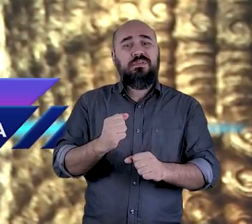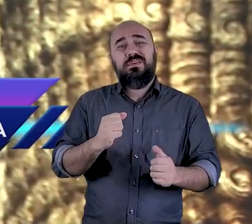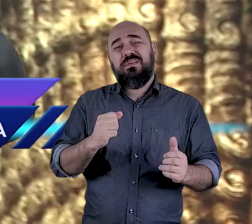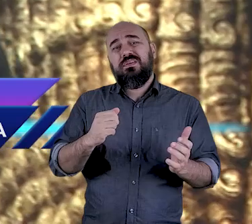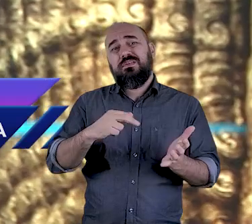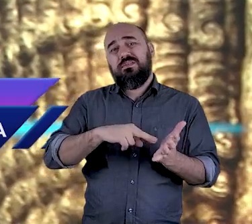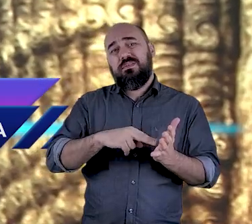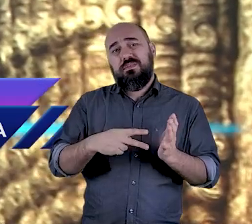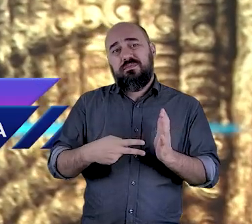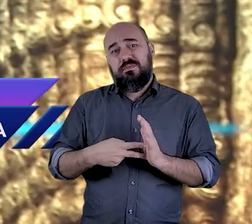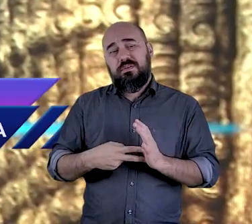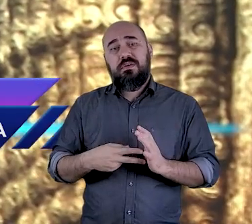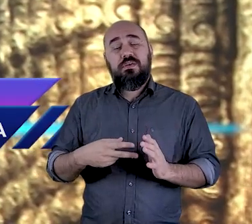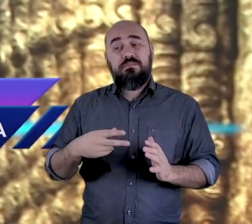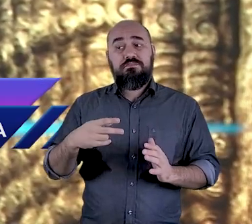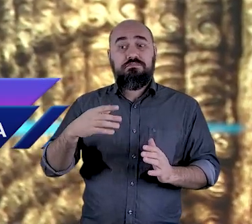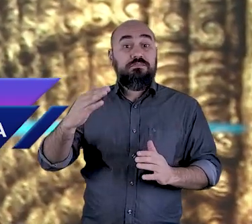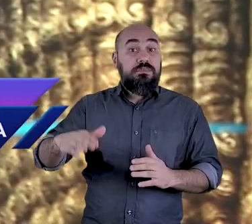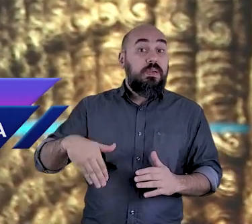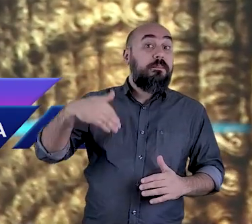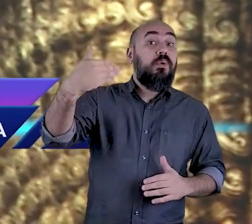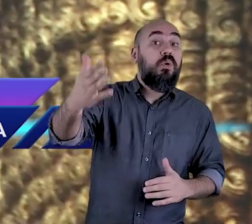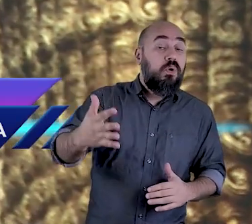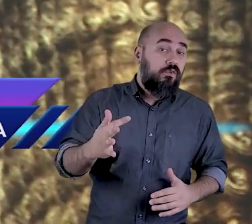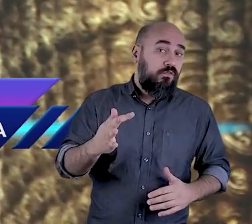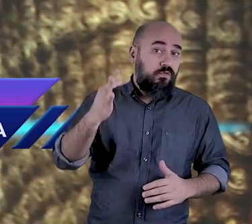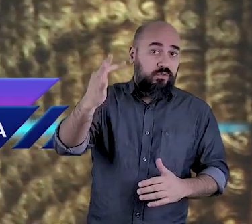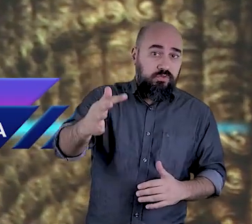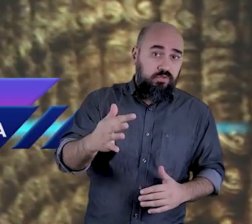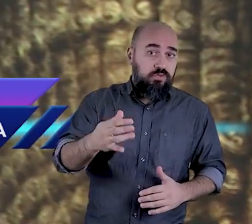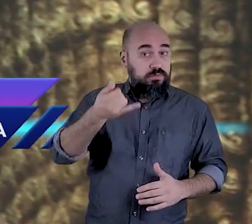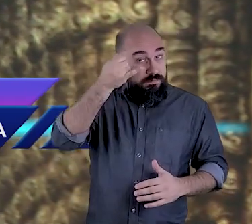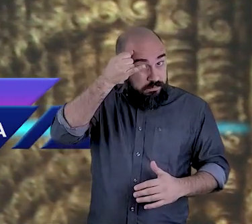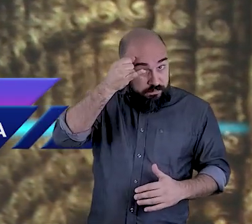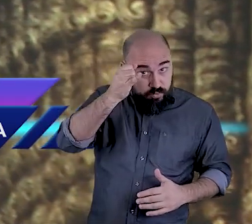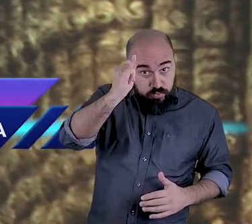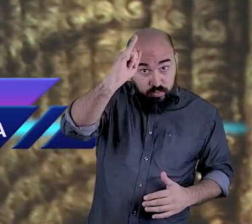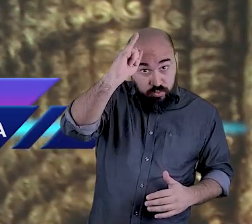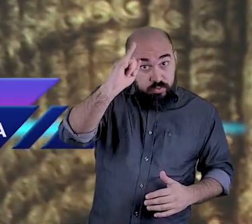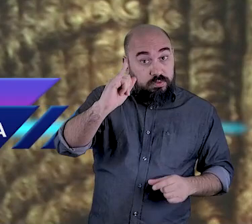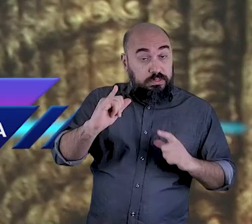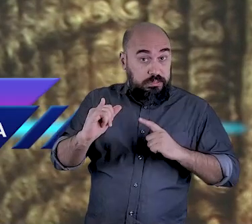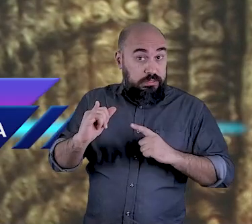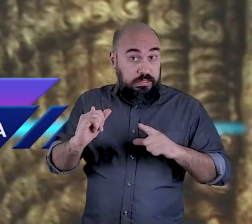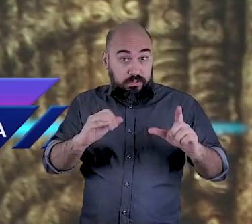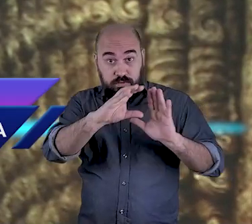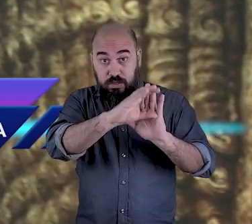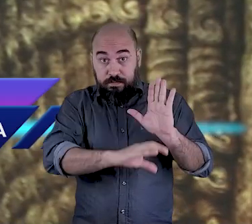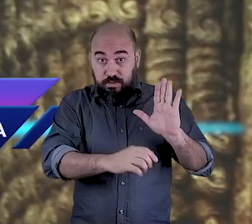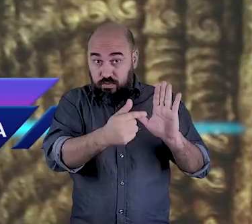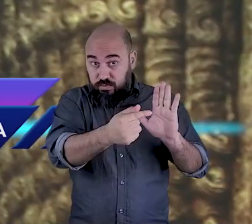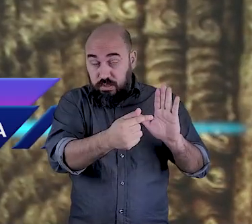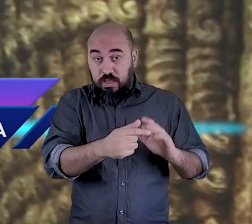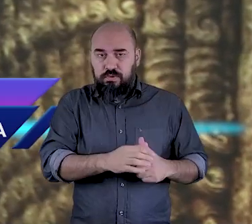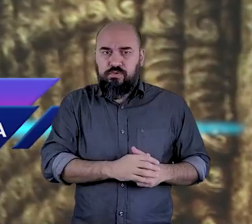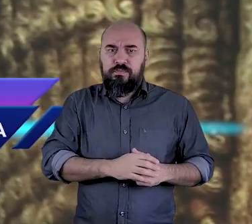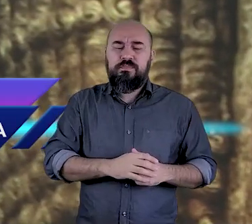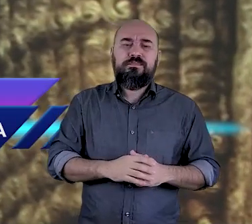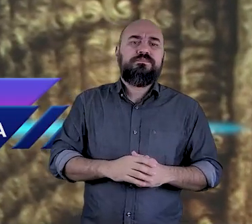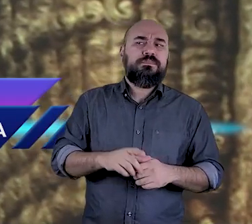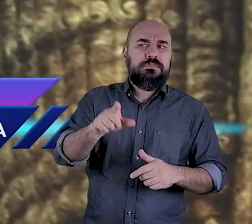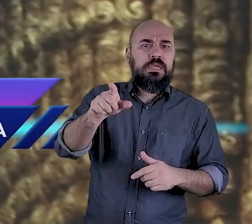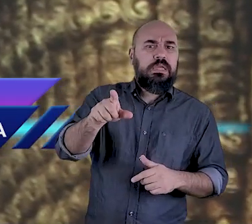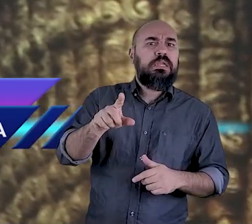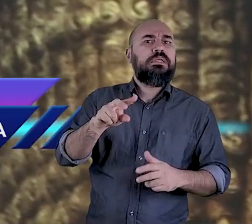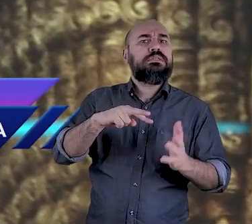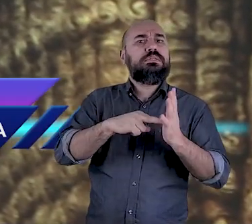com os dias depois de Daniel e que o pequeno chifre que aparece aqui no Capítulo 7 está